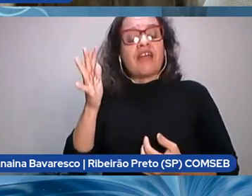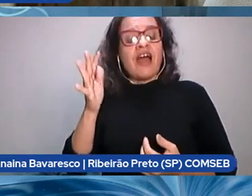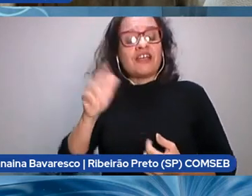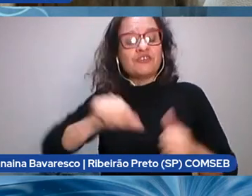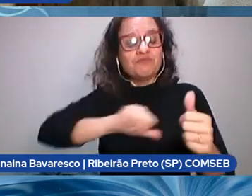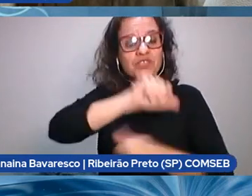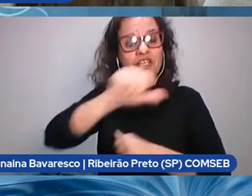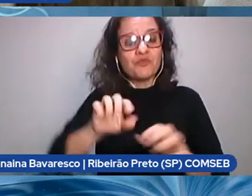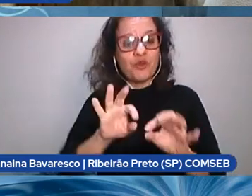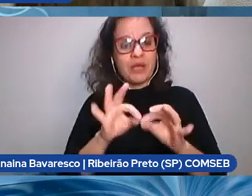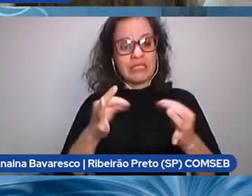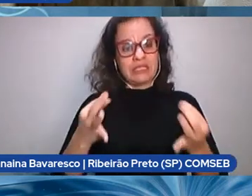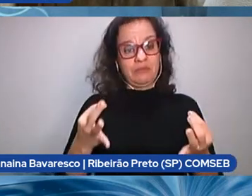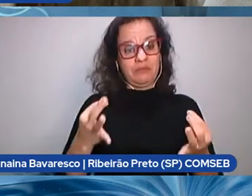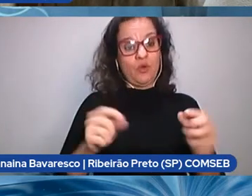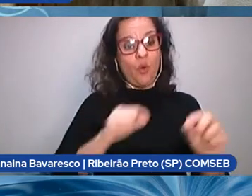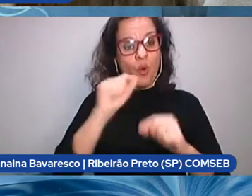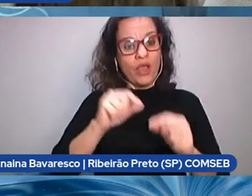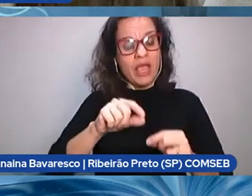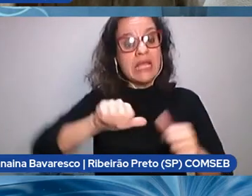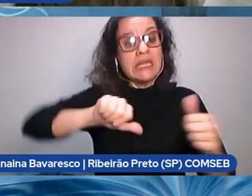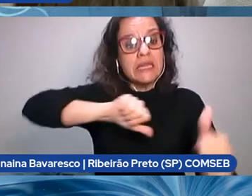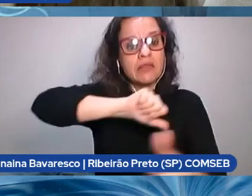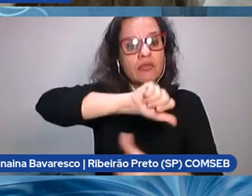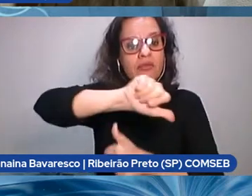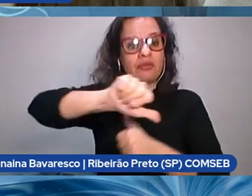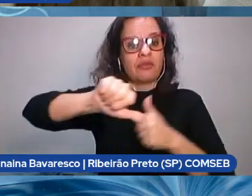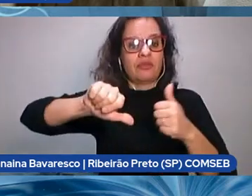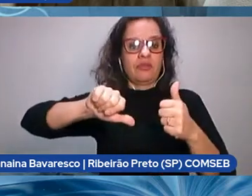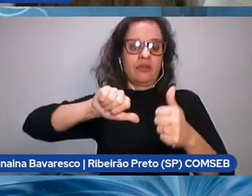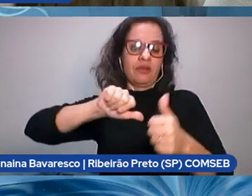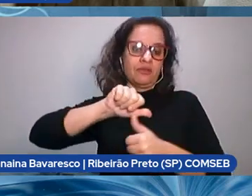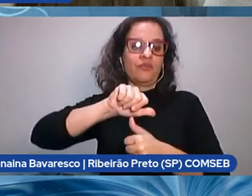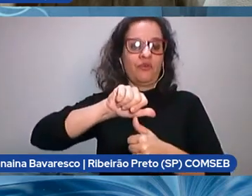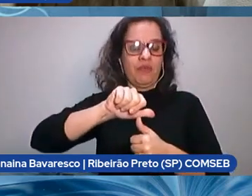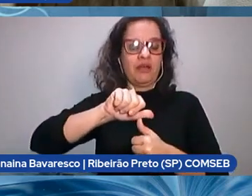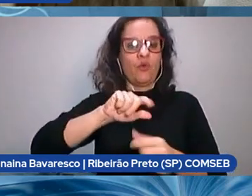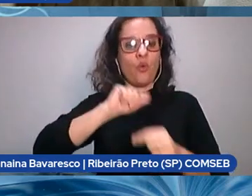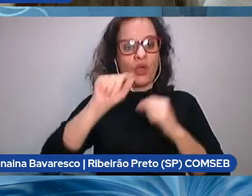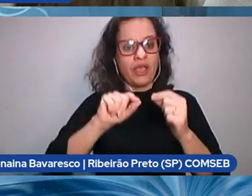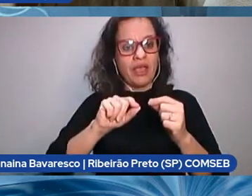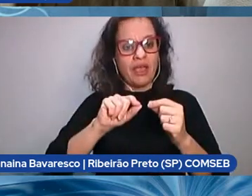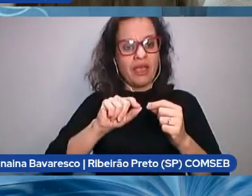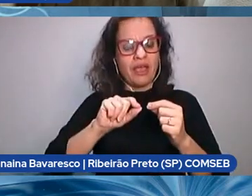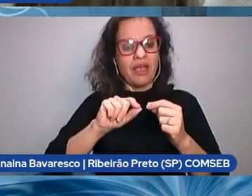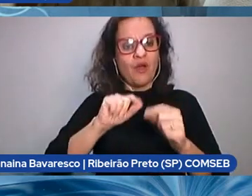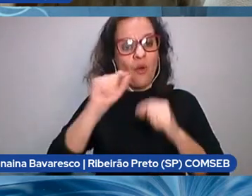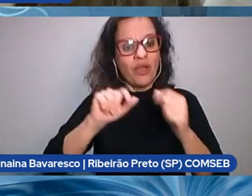que transformar. E para isso eu utilizo o quê? O agente transformador do universo. O amor.